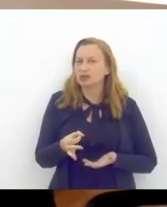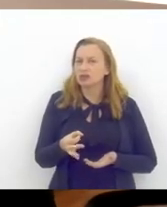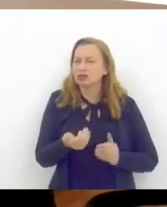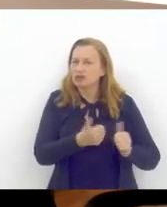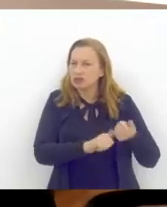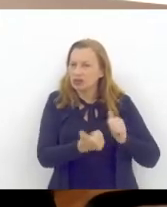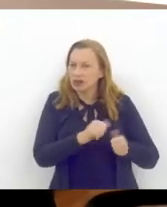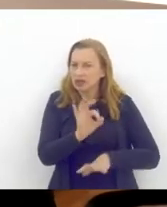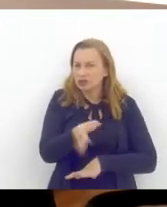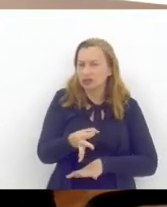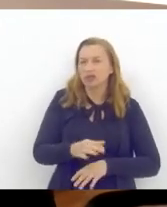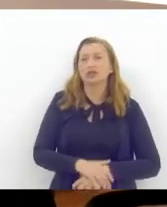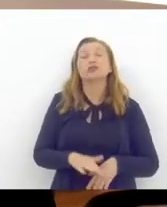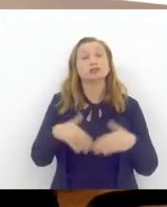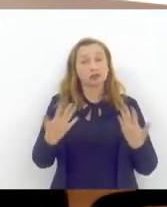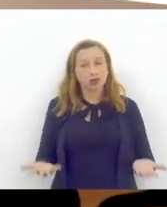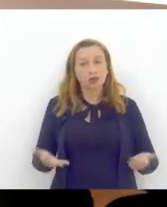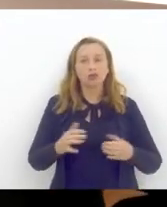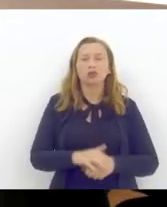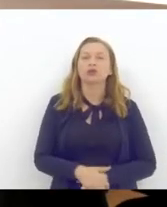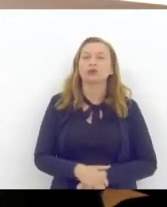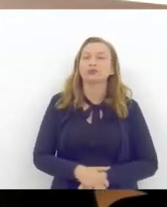condições de progredir. Então,